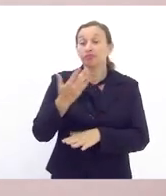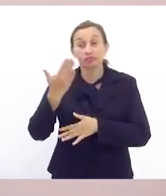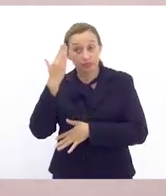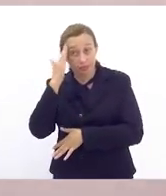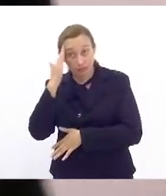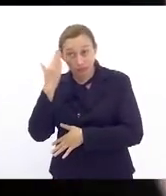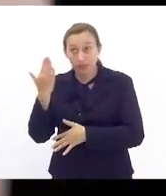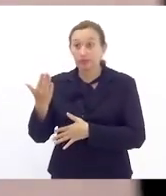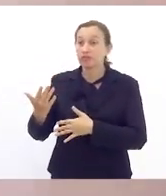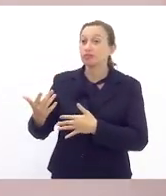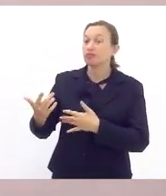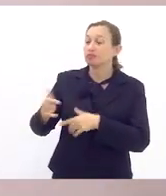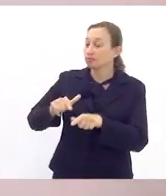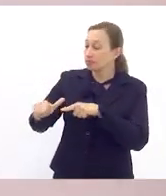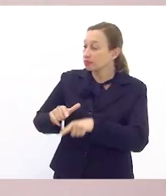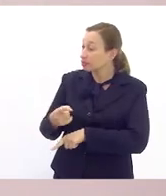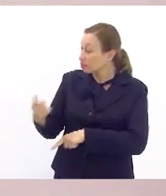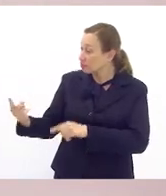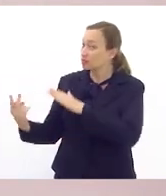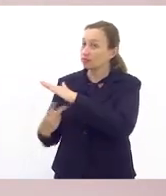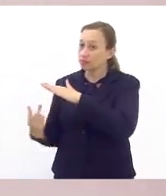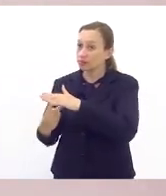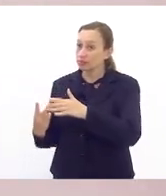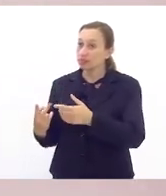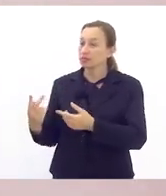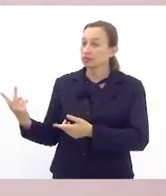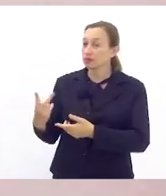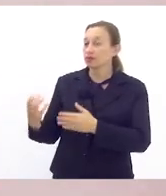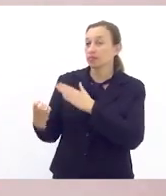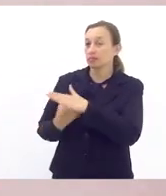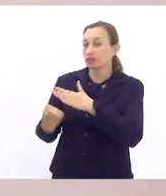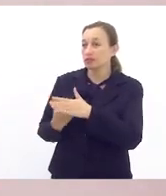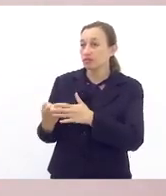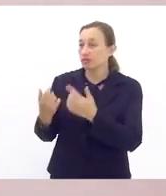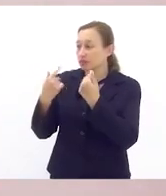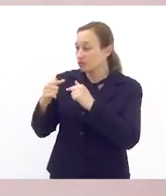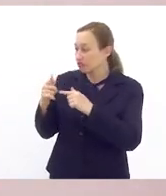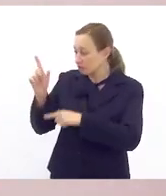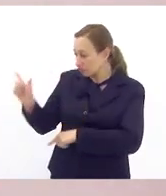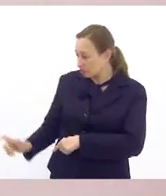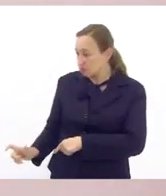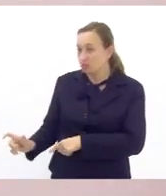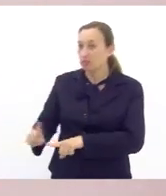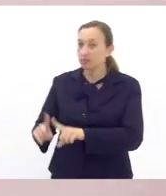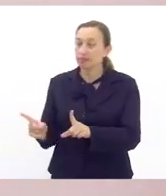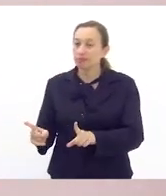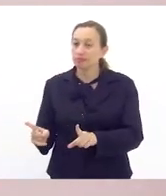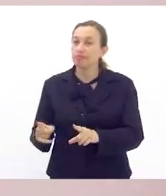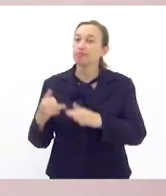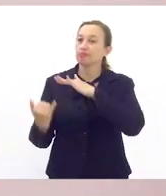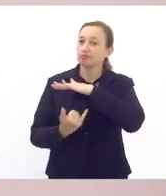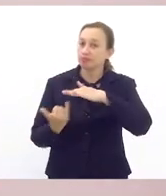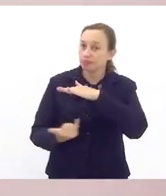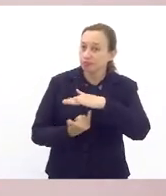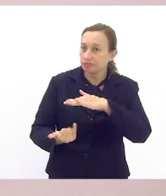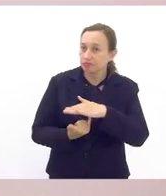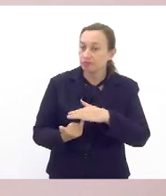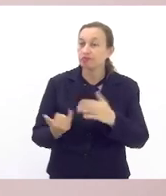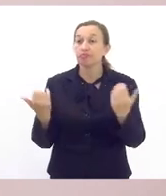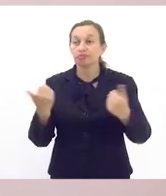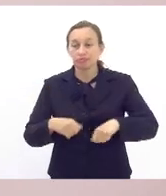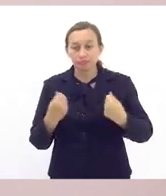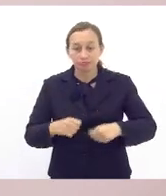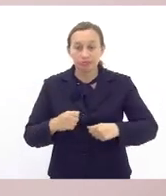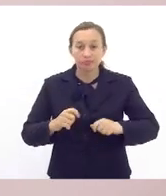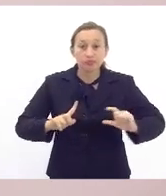quanto representantes da empresa mas a nossa crítica não é a vocês enquanto pessoa mas enquanto a instituição o quanto ela precisa